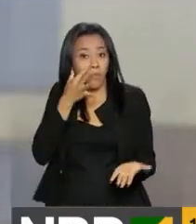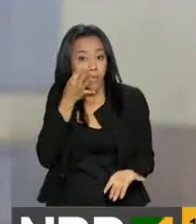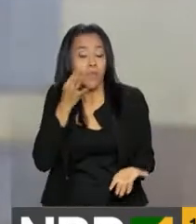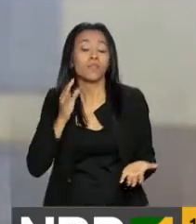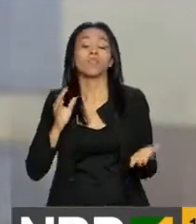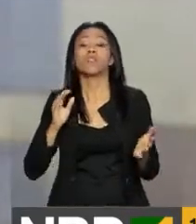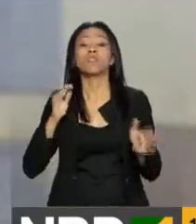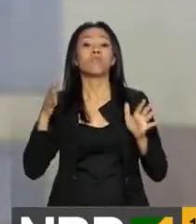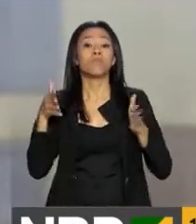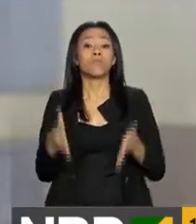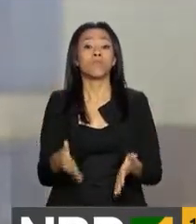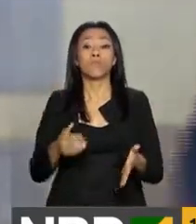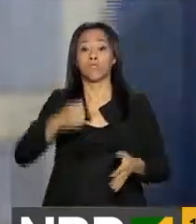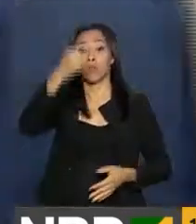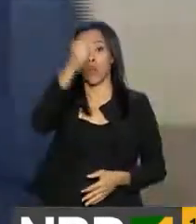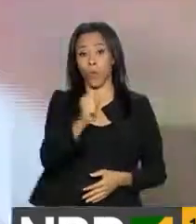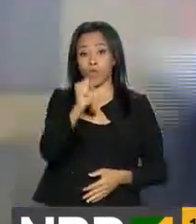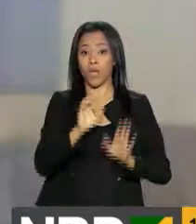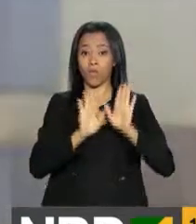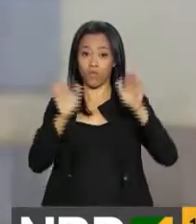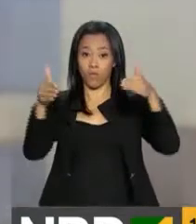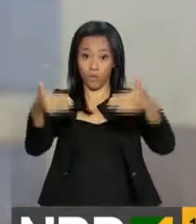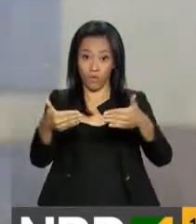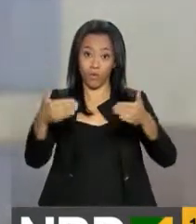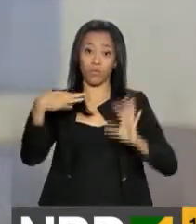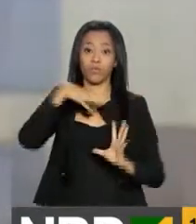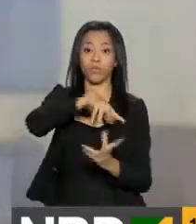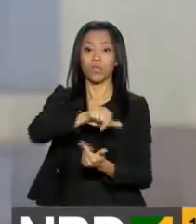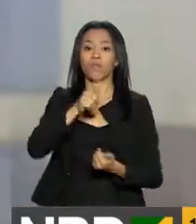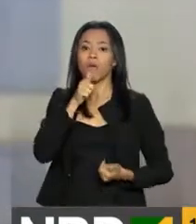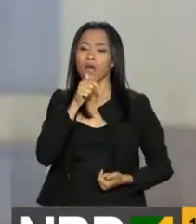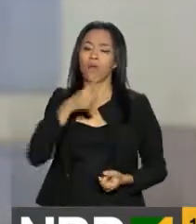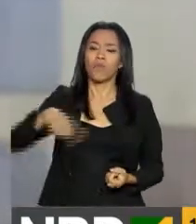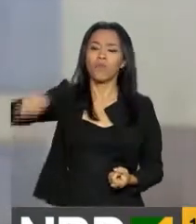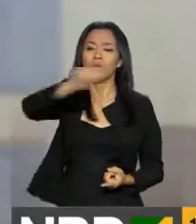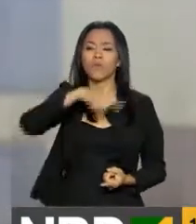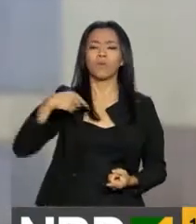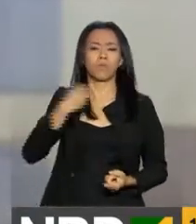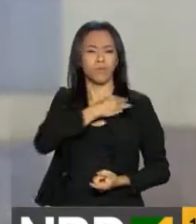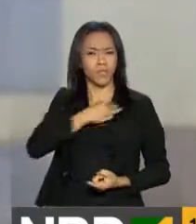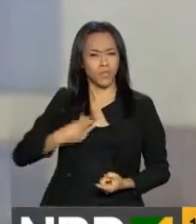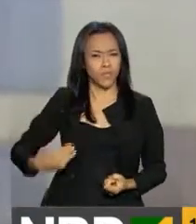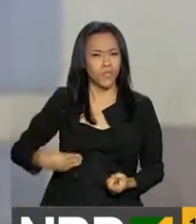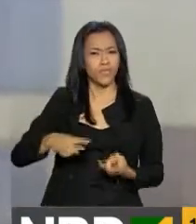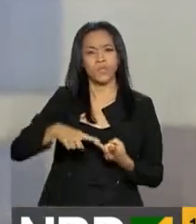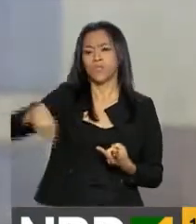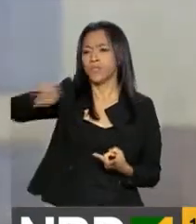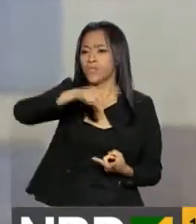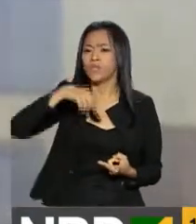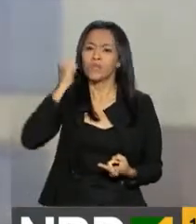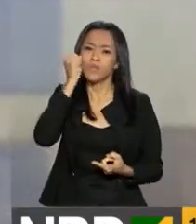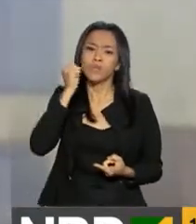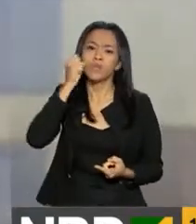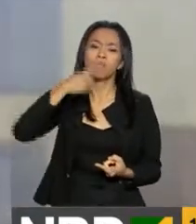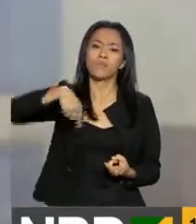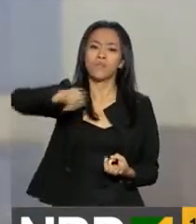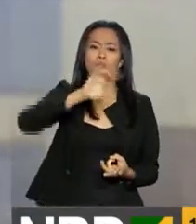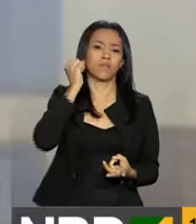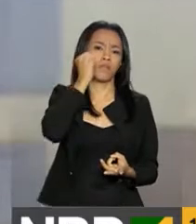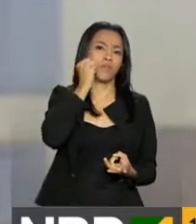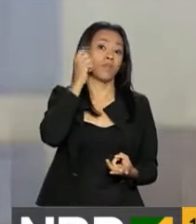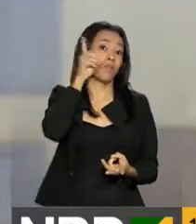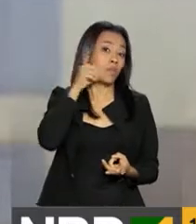Mundial da Água. Senhores ministros de Estado, parlamentares, senhor governador Rodrigo Hollenberg,